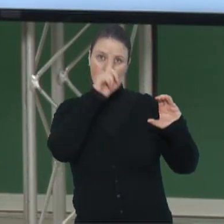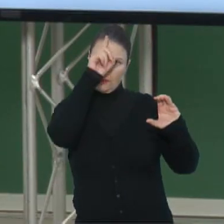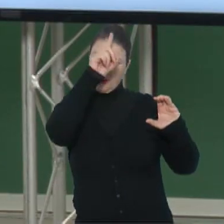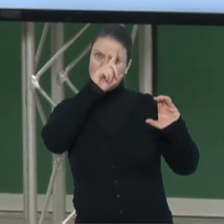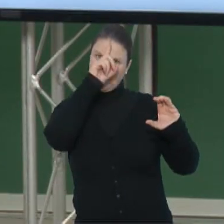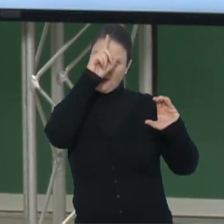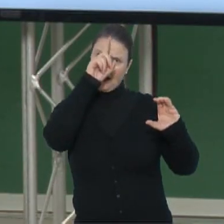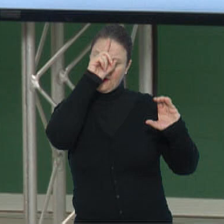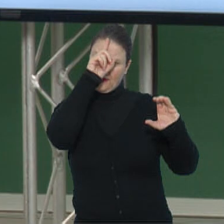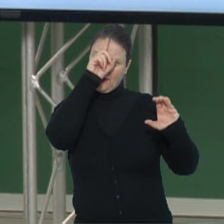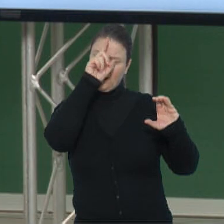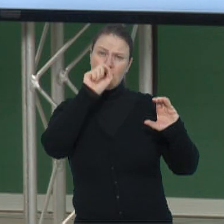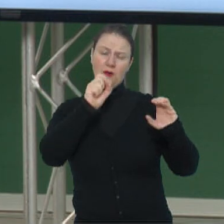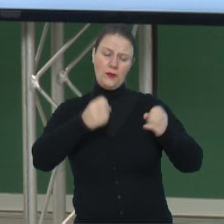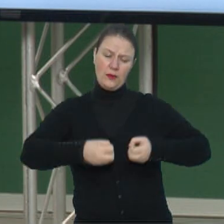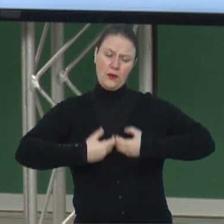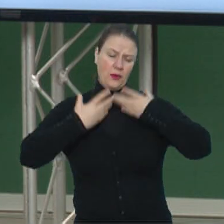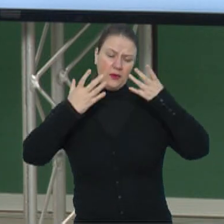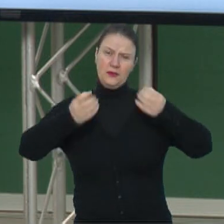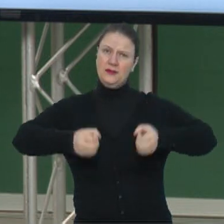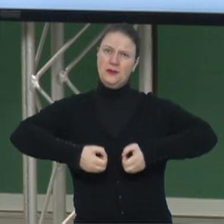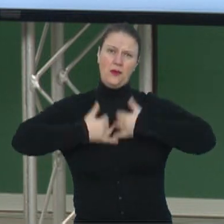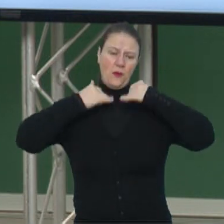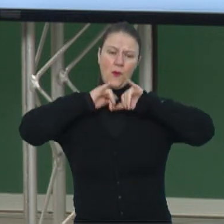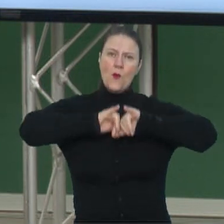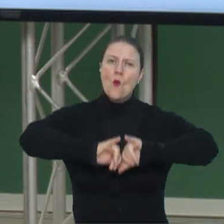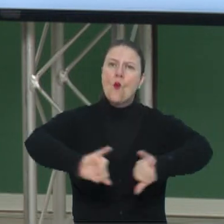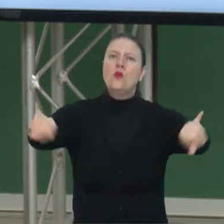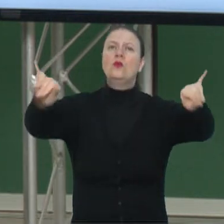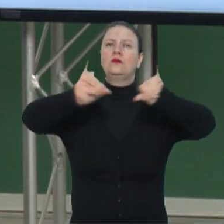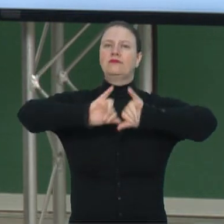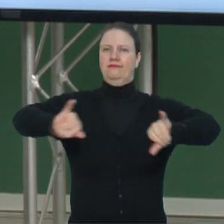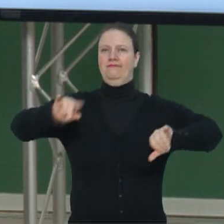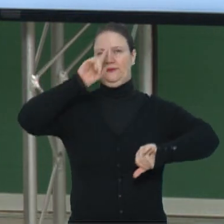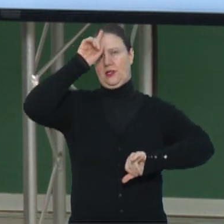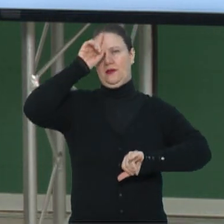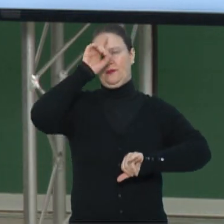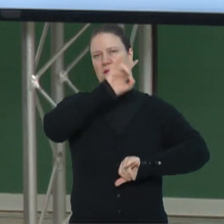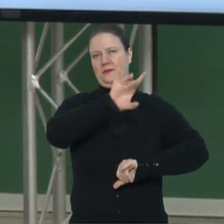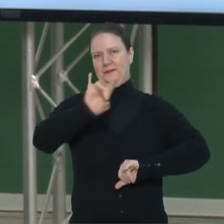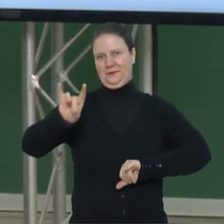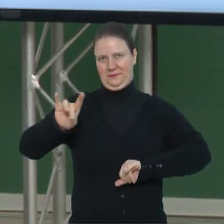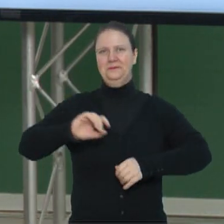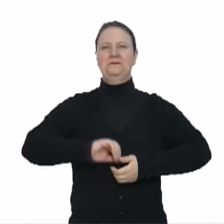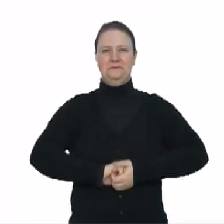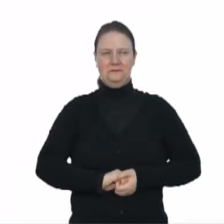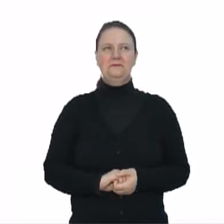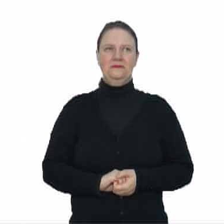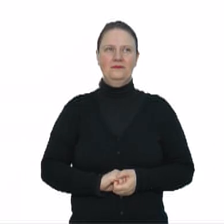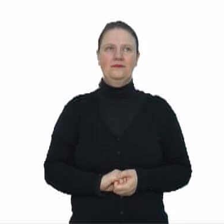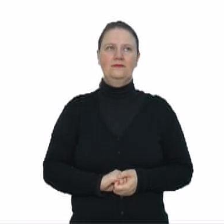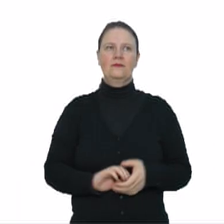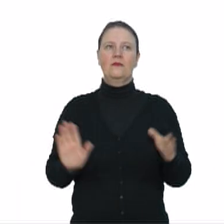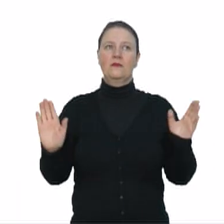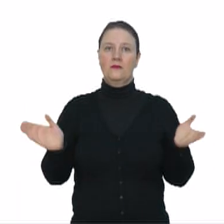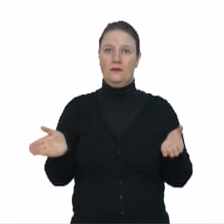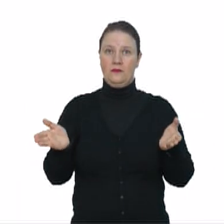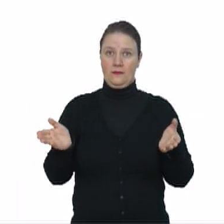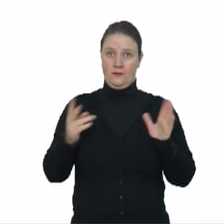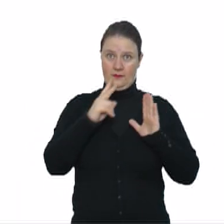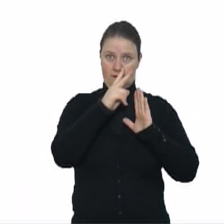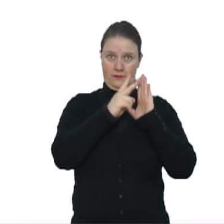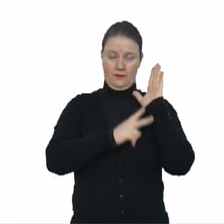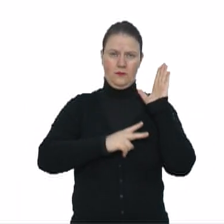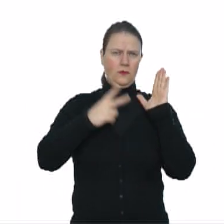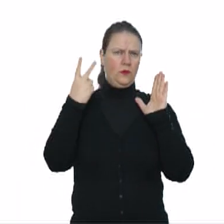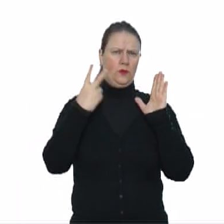está expressando ali uma ideia. Number two, what is the main aim of the campaign?